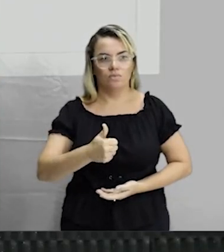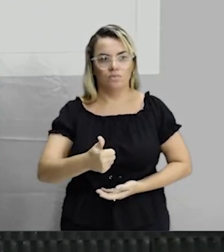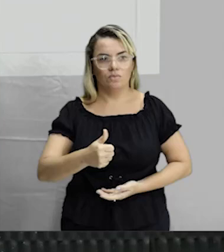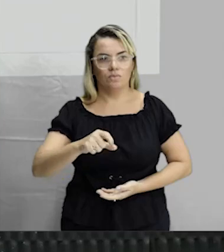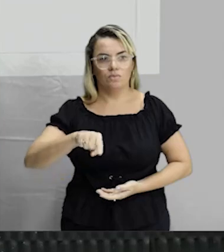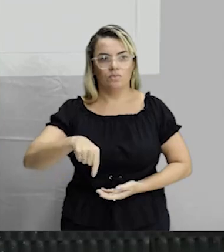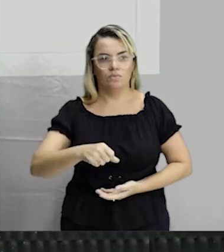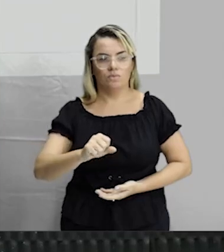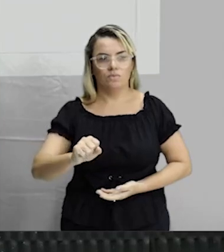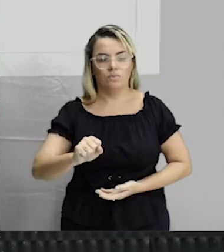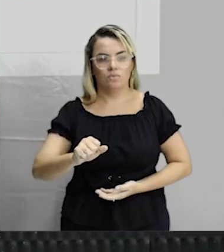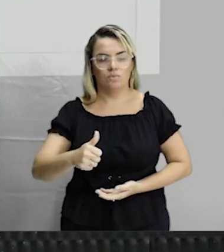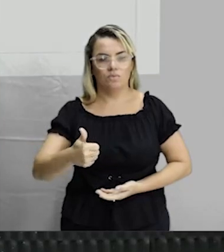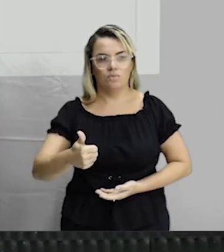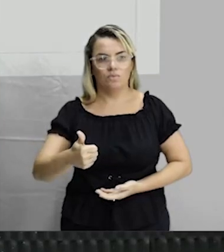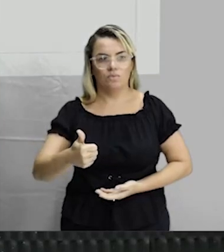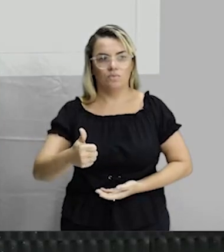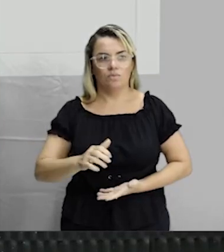32.781,81.